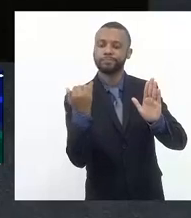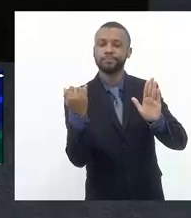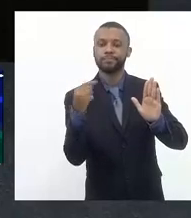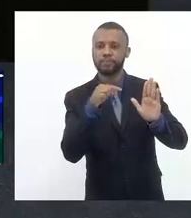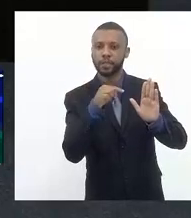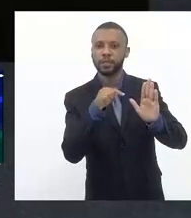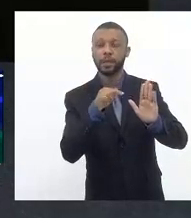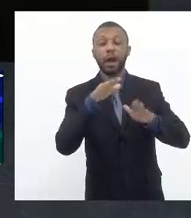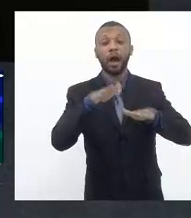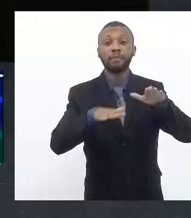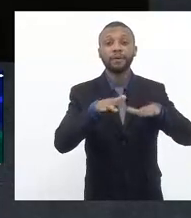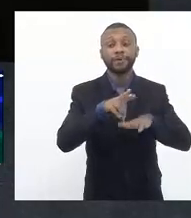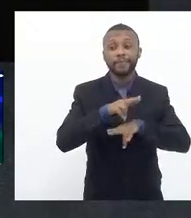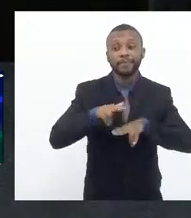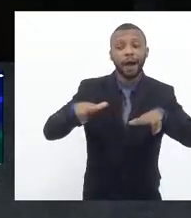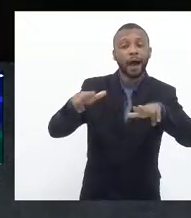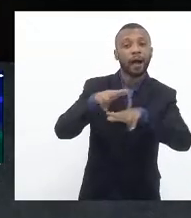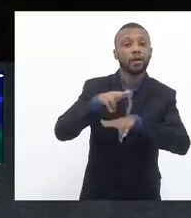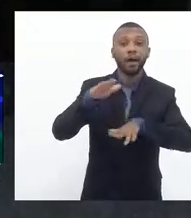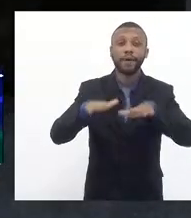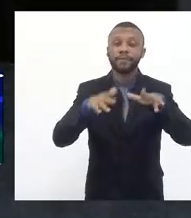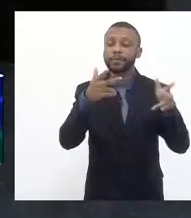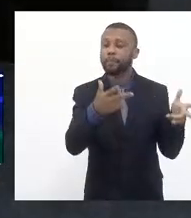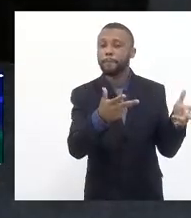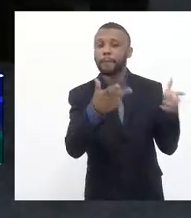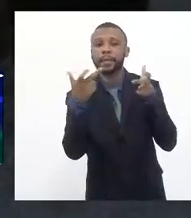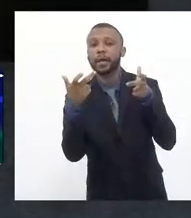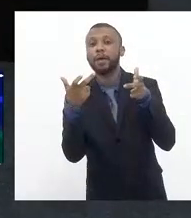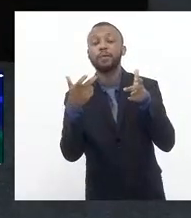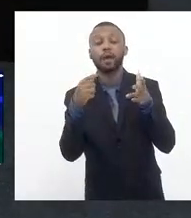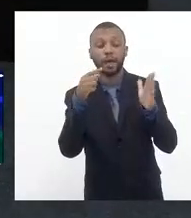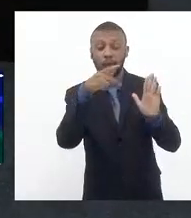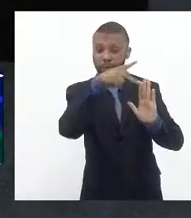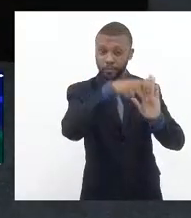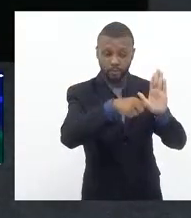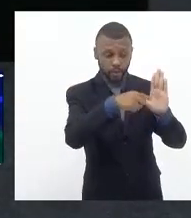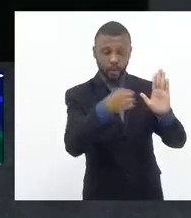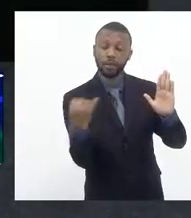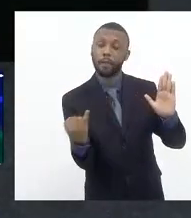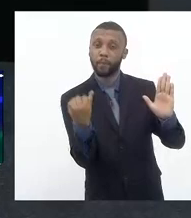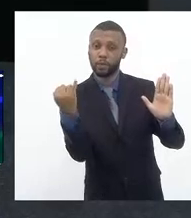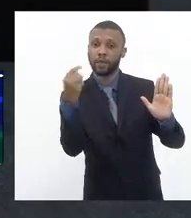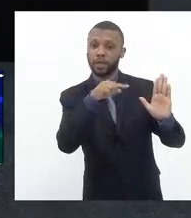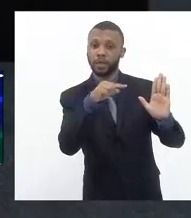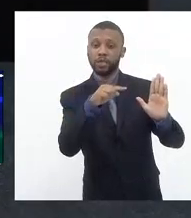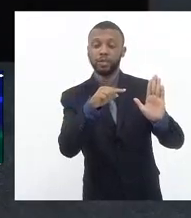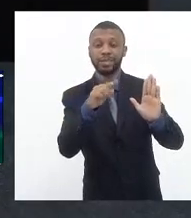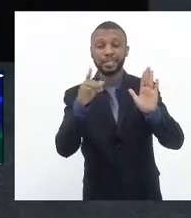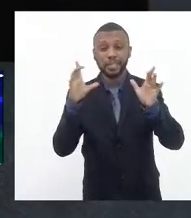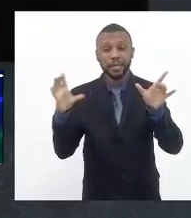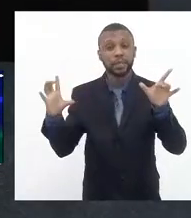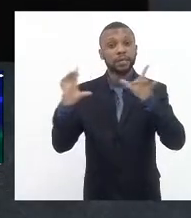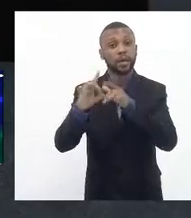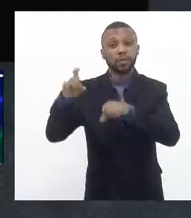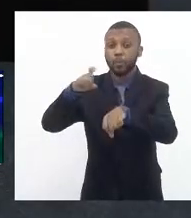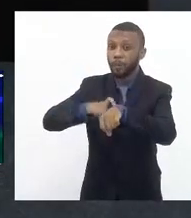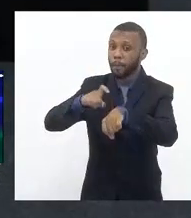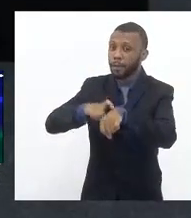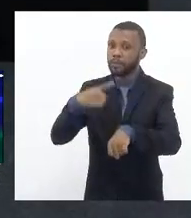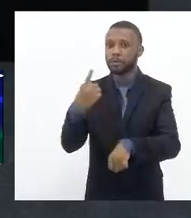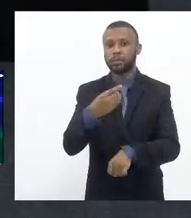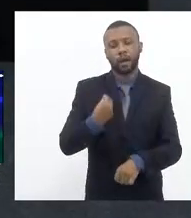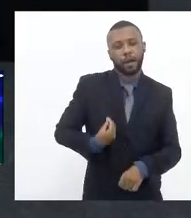aqui não estão nem percebendo a importância desse projeto no momento que a gente vive, no momento que a